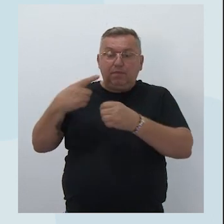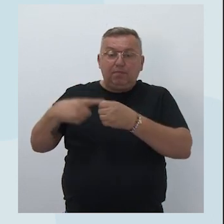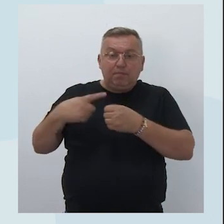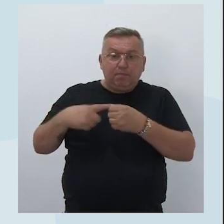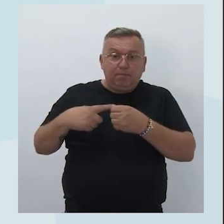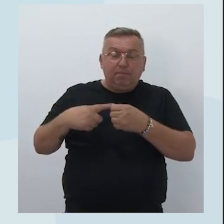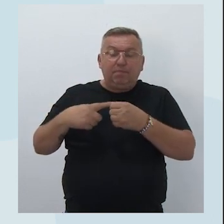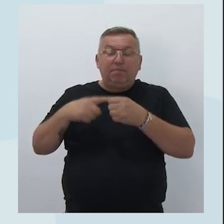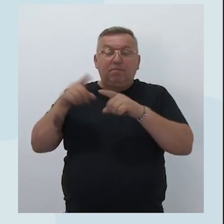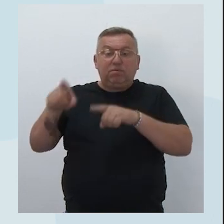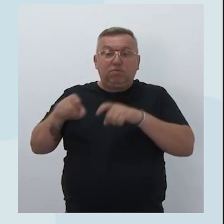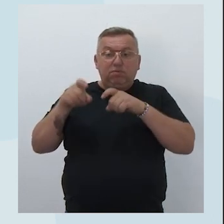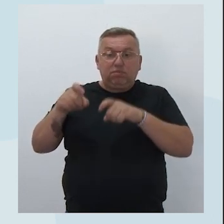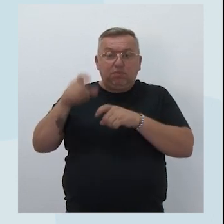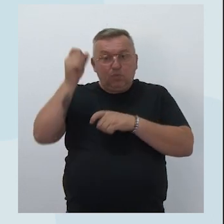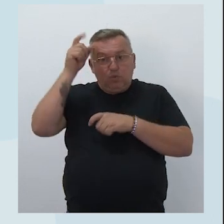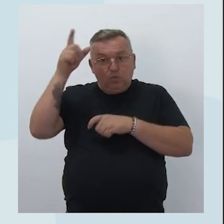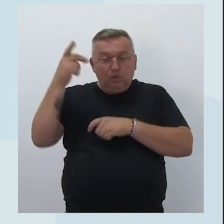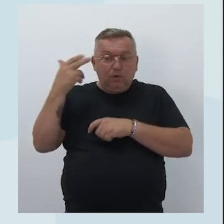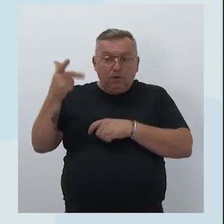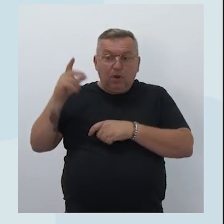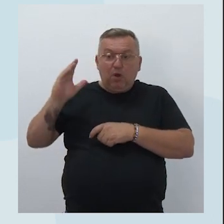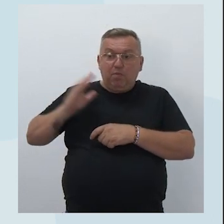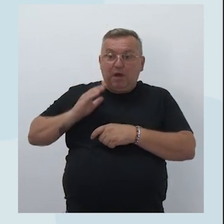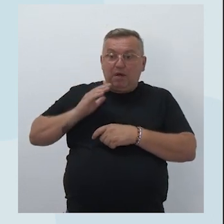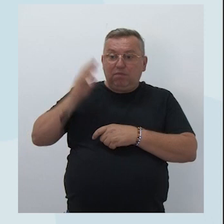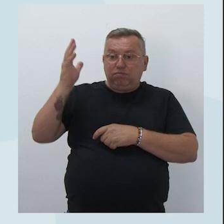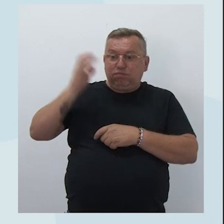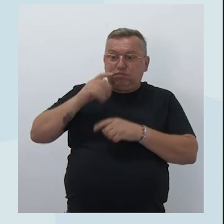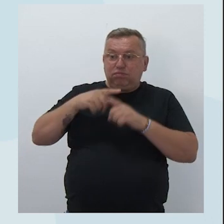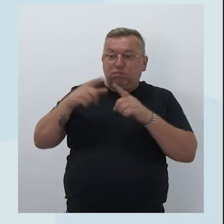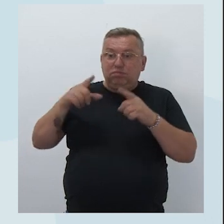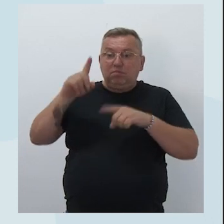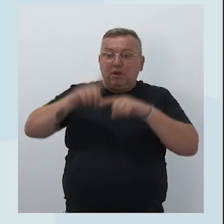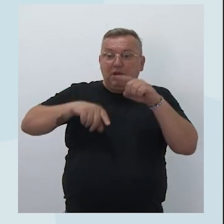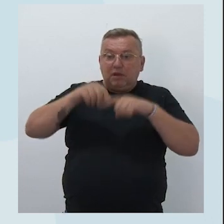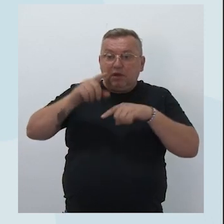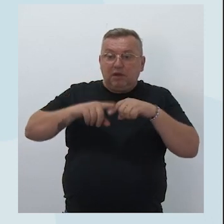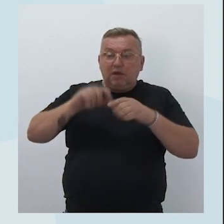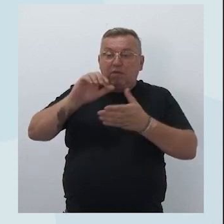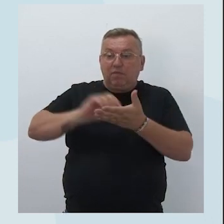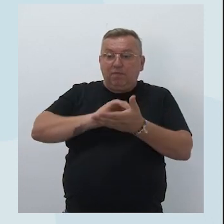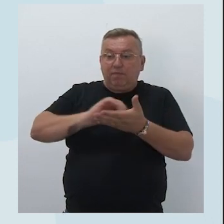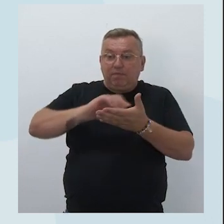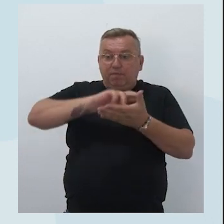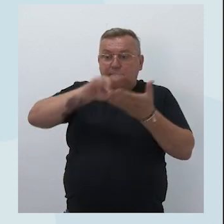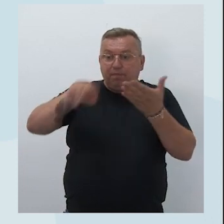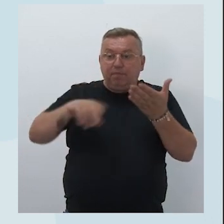cultura-natureza, civilizados-bárbaros, razão-emoção, material-virtual, etc.,